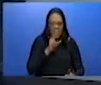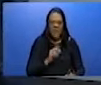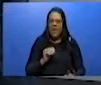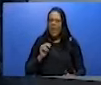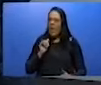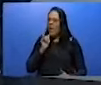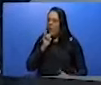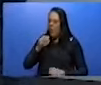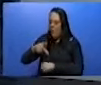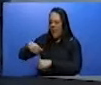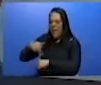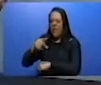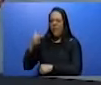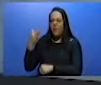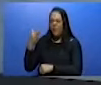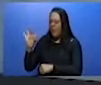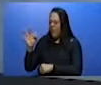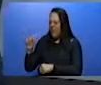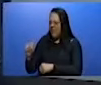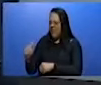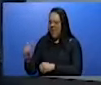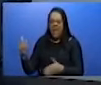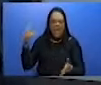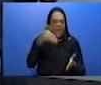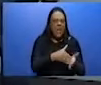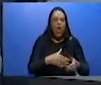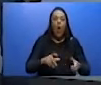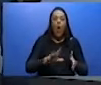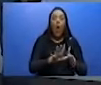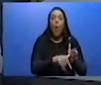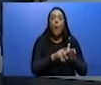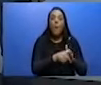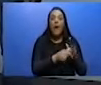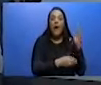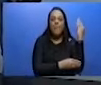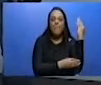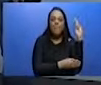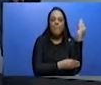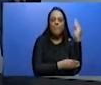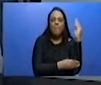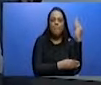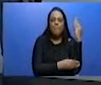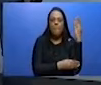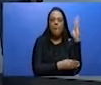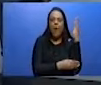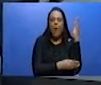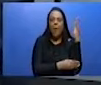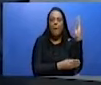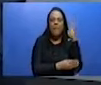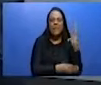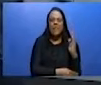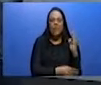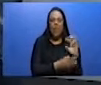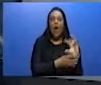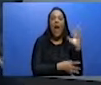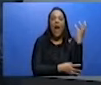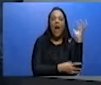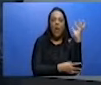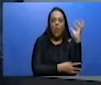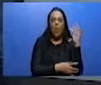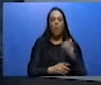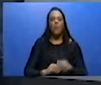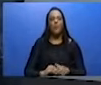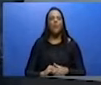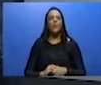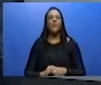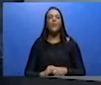pau-brasil. Na Europa, o açúcar era um artigo de luxo, usado para adoçar e também como remédio. Até hoje,